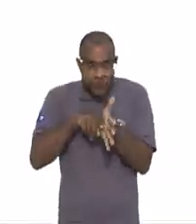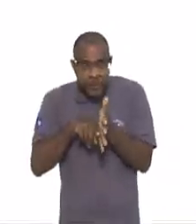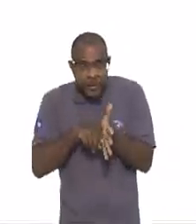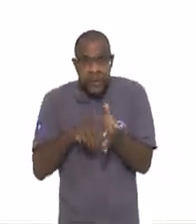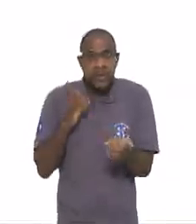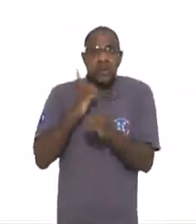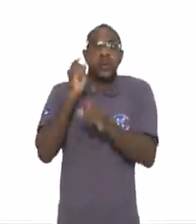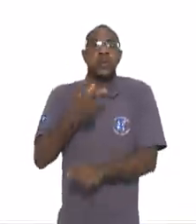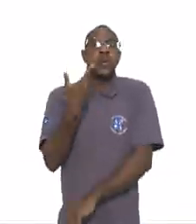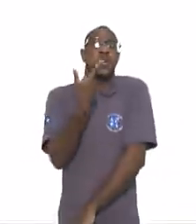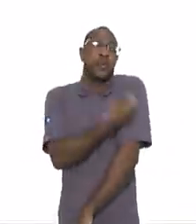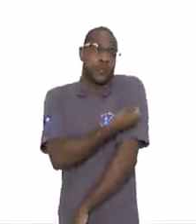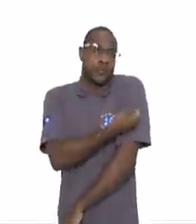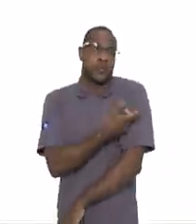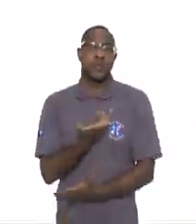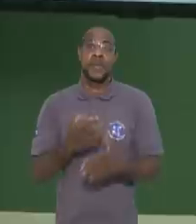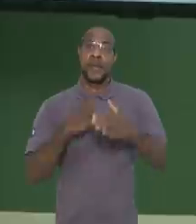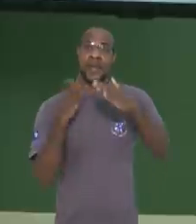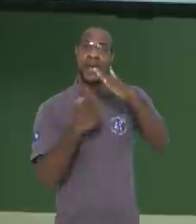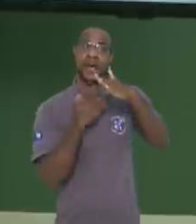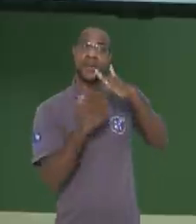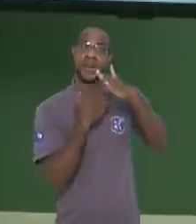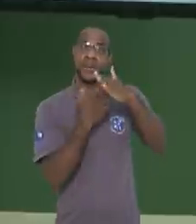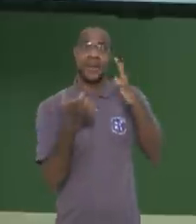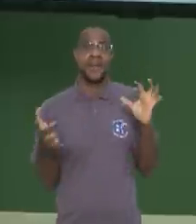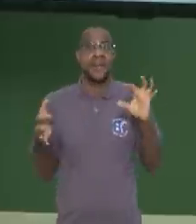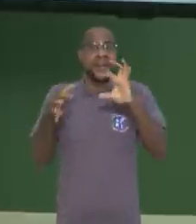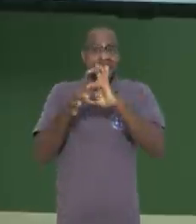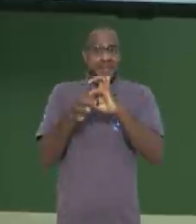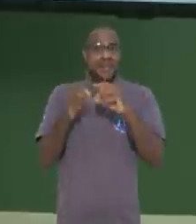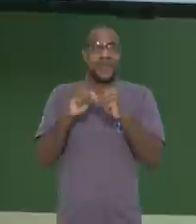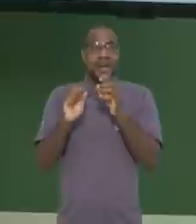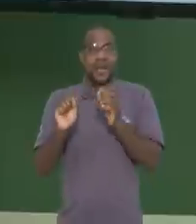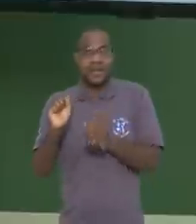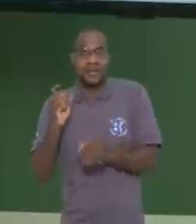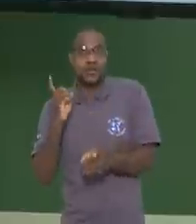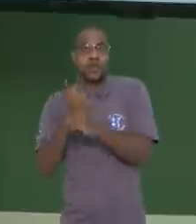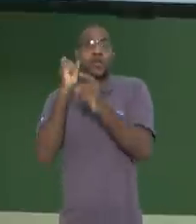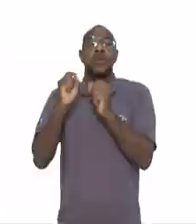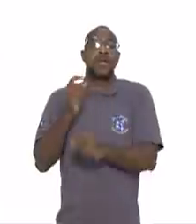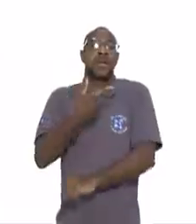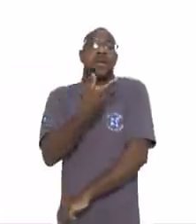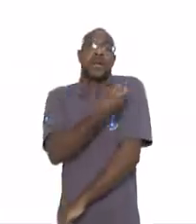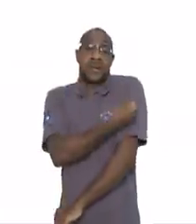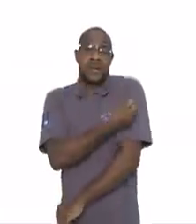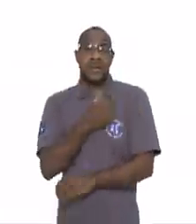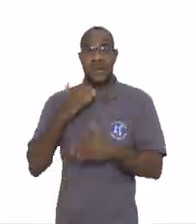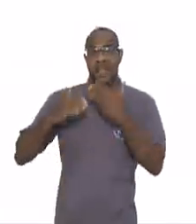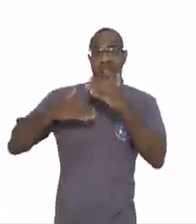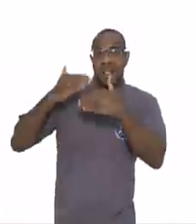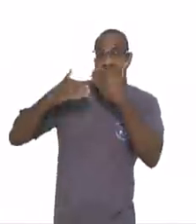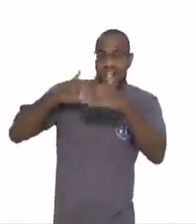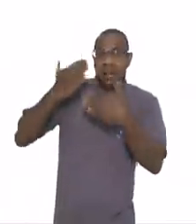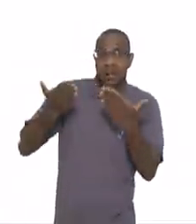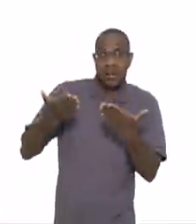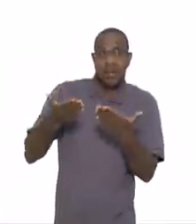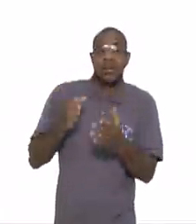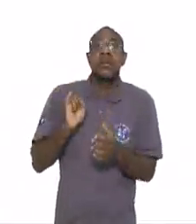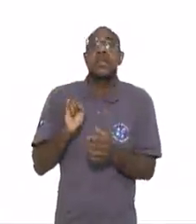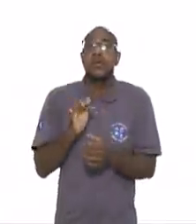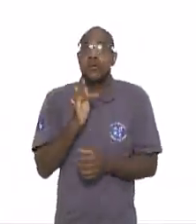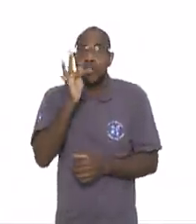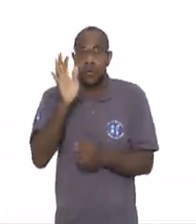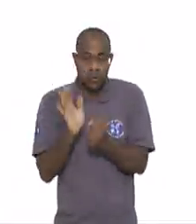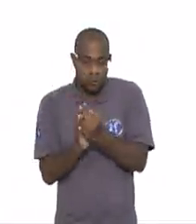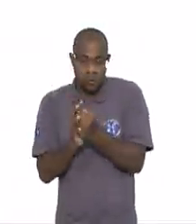Então aqui está falando de duas empresas que se uniram para produzir a vacina. Olha lá, as duas empresas se uniram para desenvolver uma vacina que prevê testes em